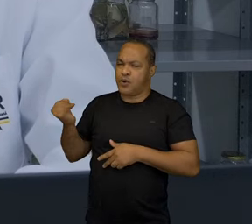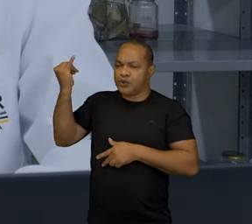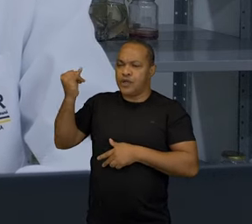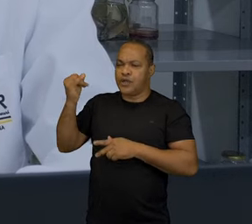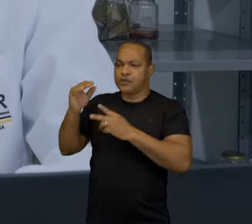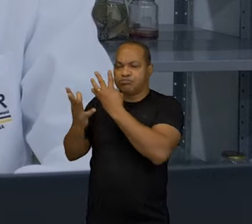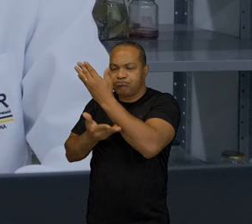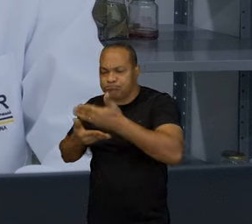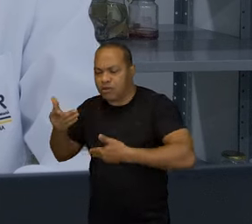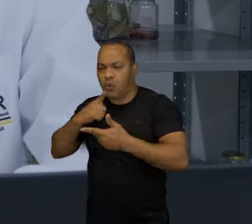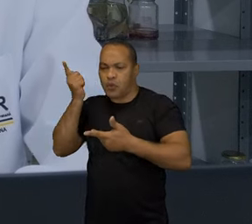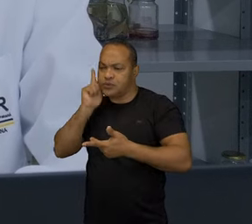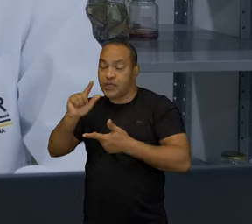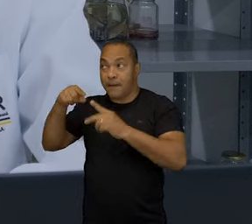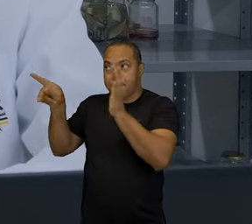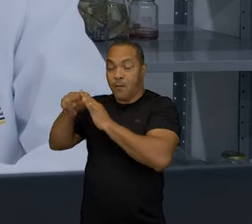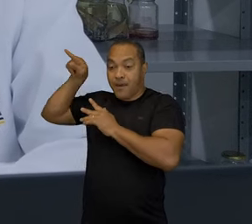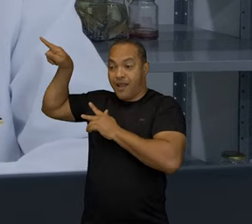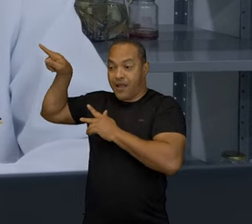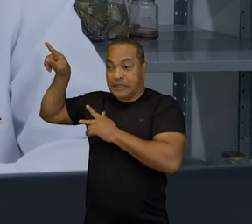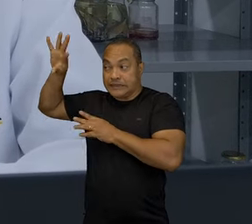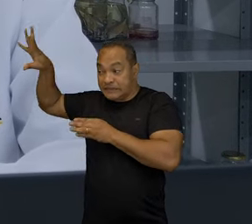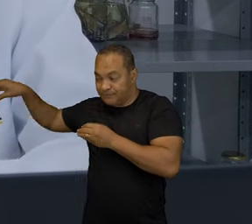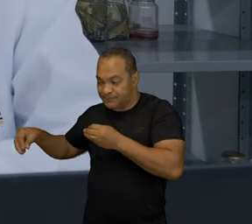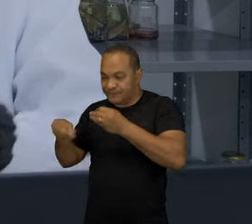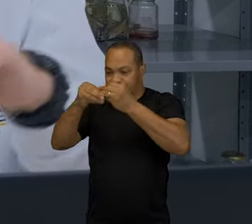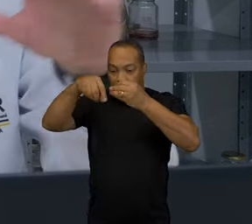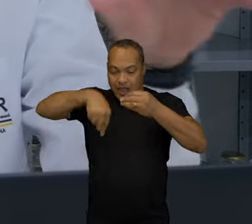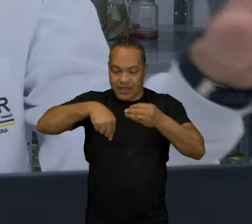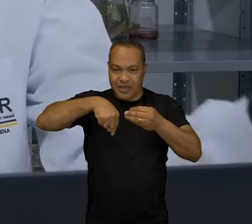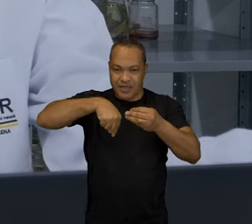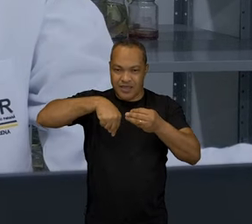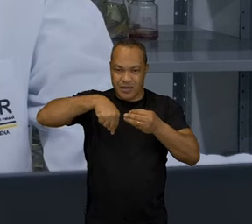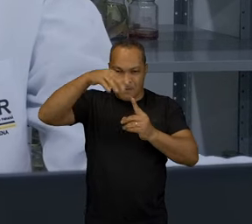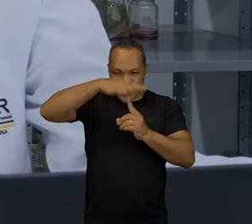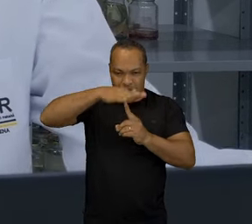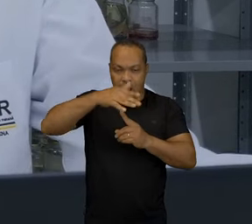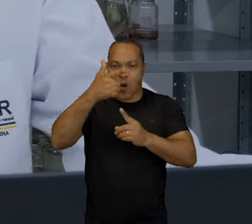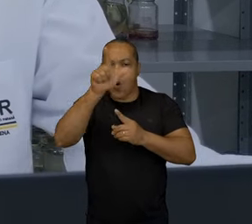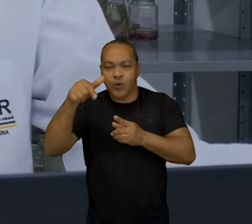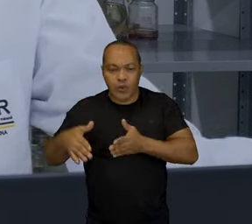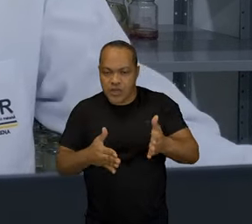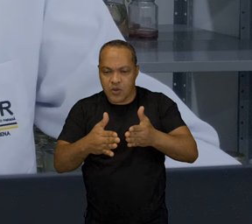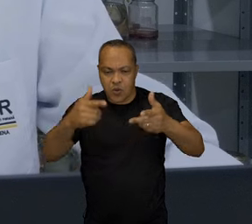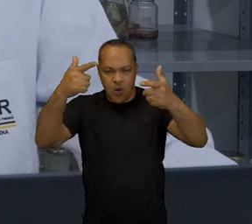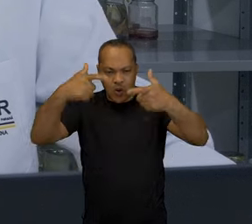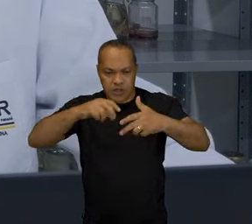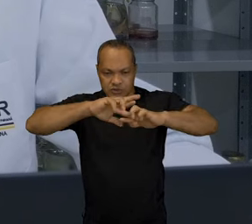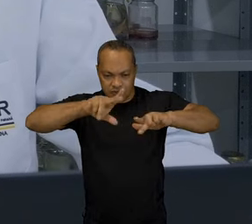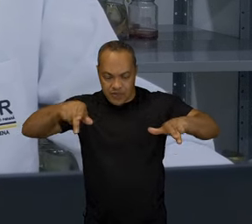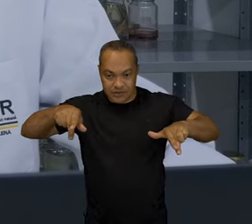dos nichos tróficos ali, daquela região. Mas quando esse animal era introduzido para outros locais, para outras